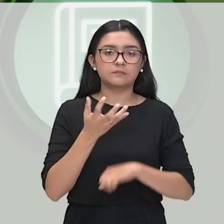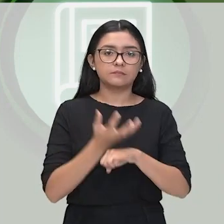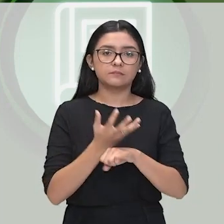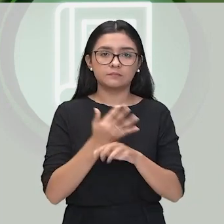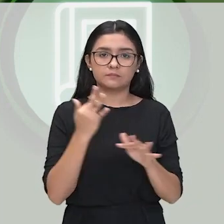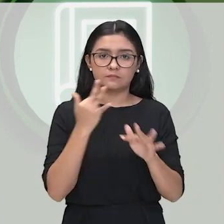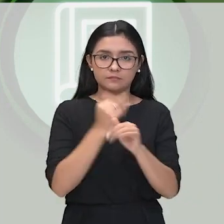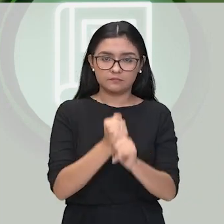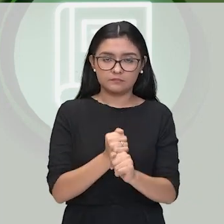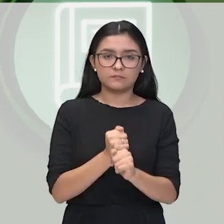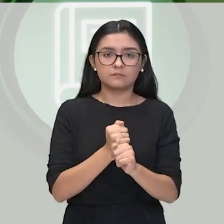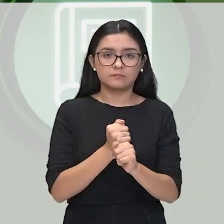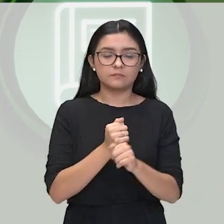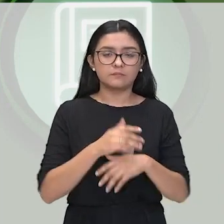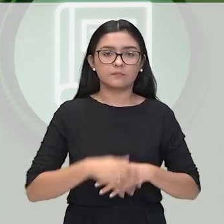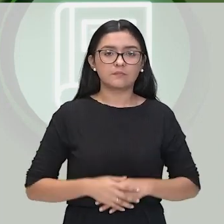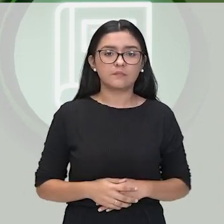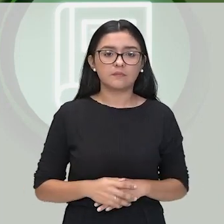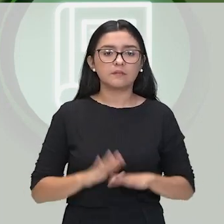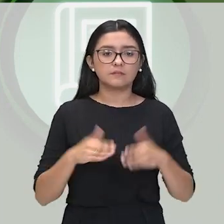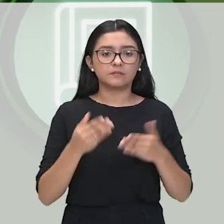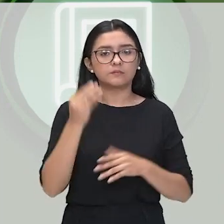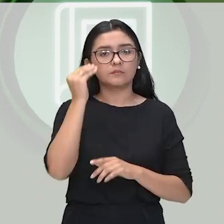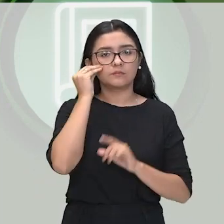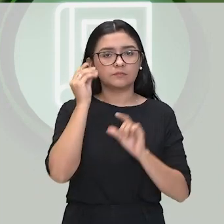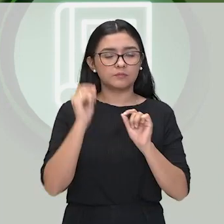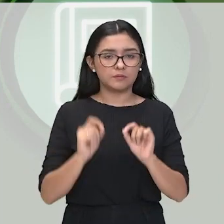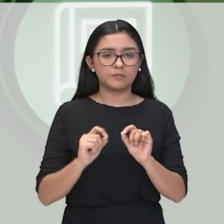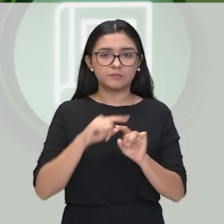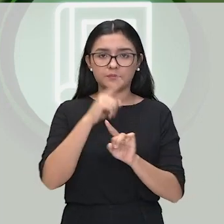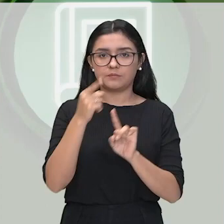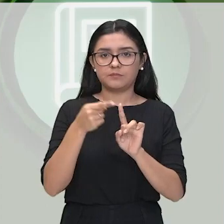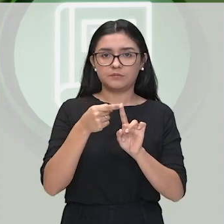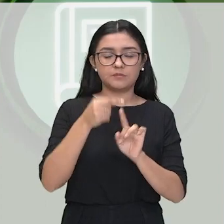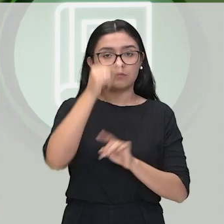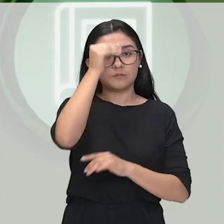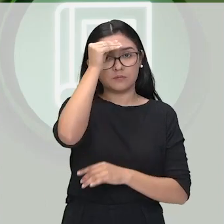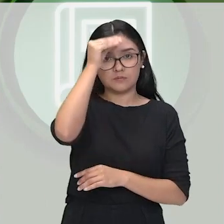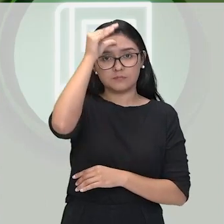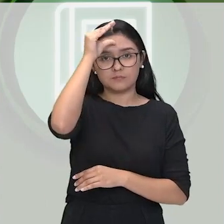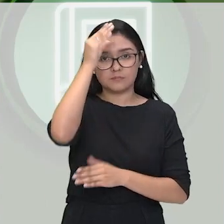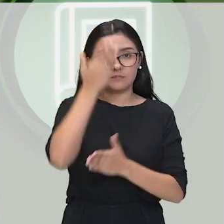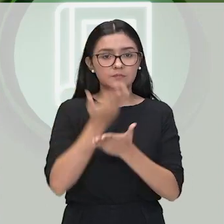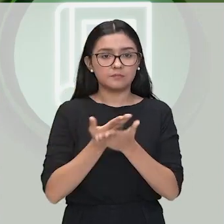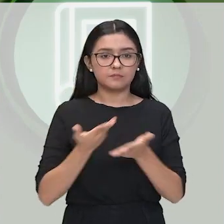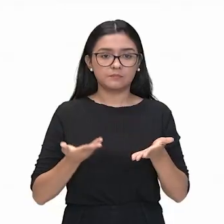de Física. Vamos agora ler o nosso objeto de conhecimento?